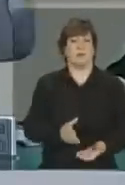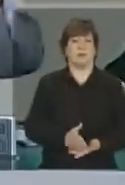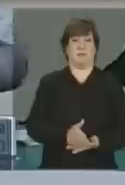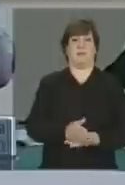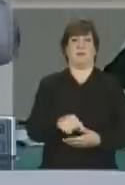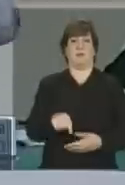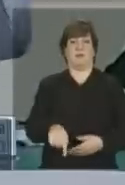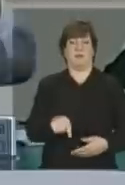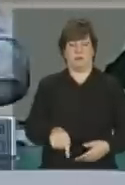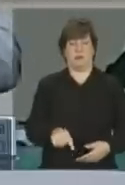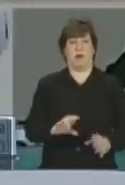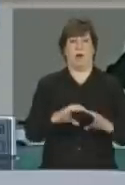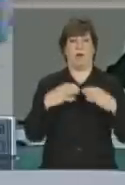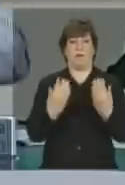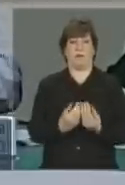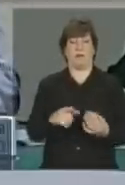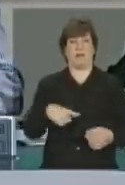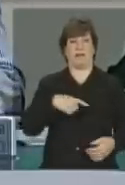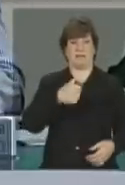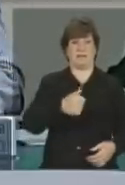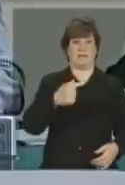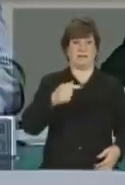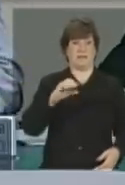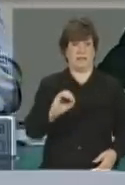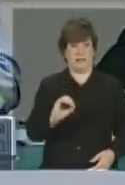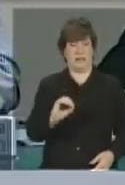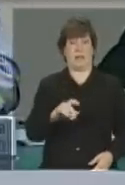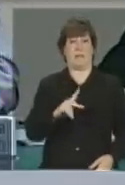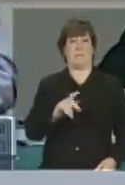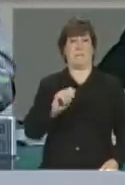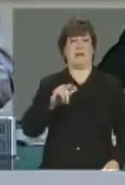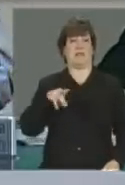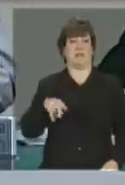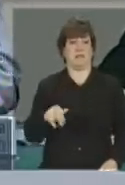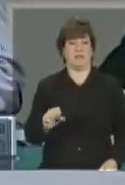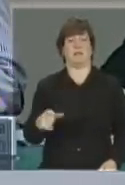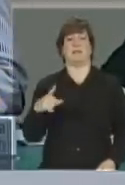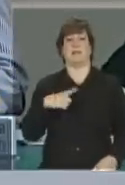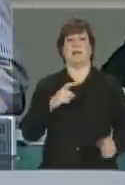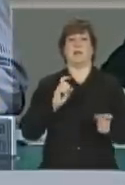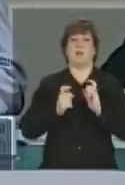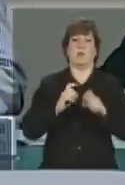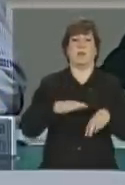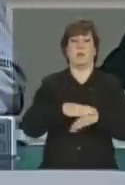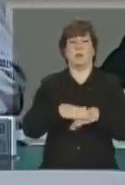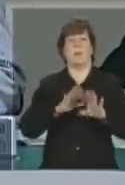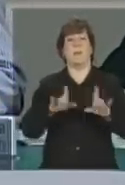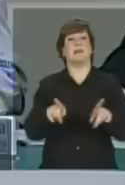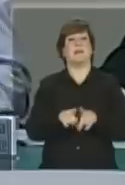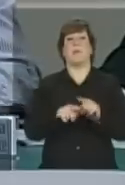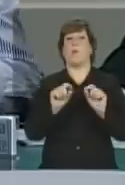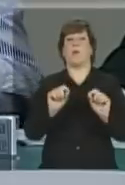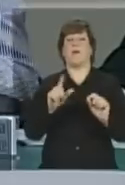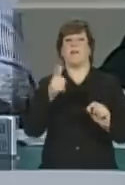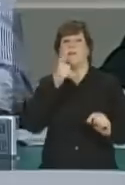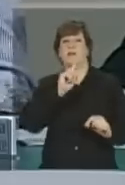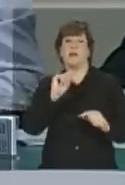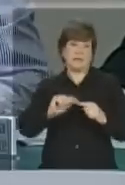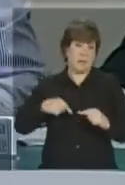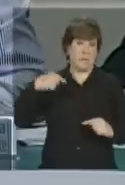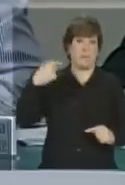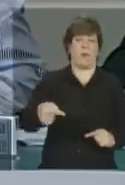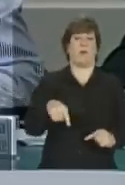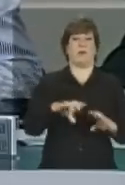essas 170 páginas que hoje estão em negociação, mas também aquilo que virá pós-conferência, que é o